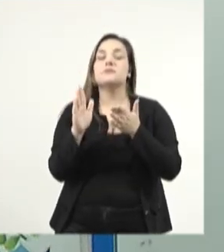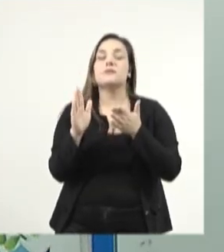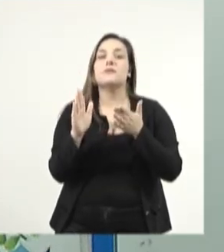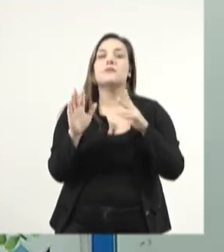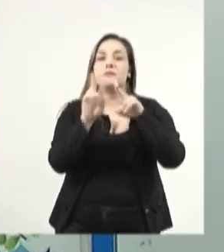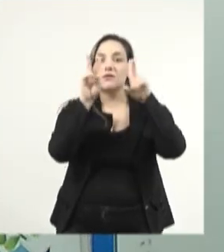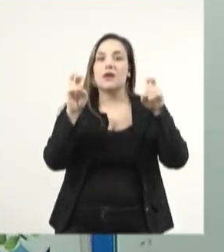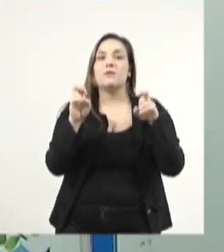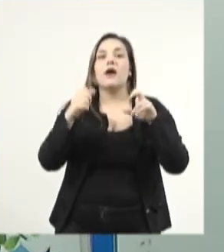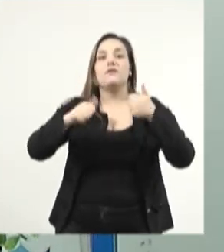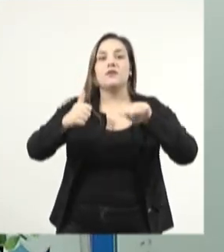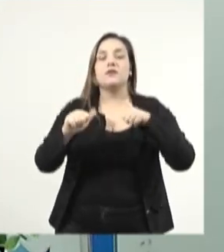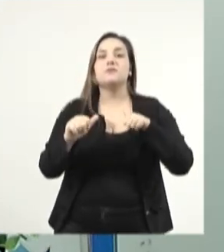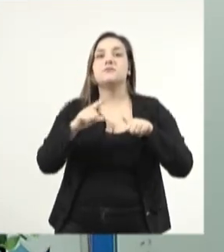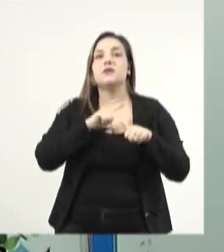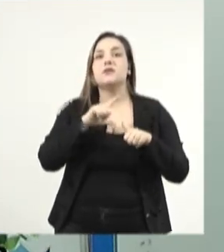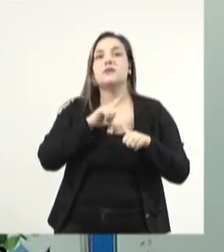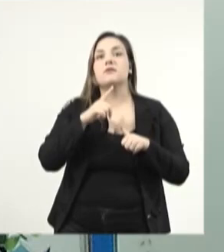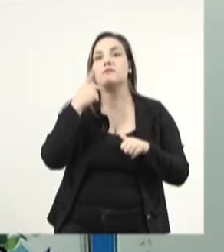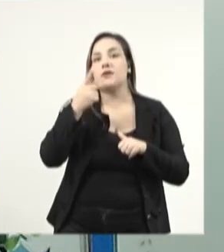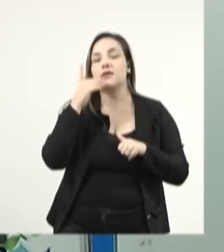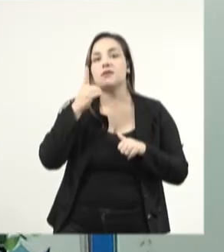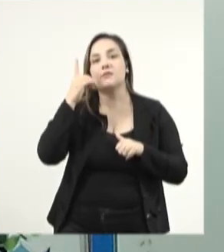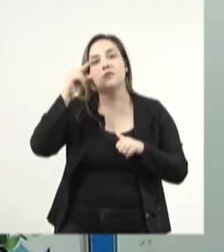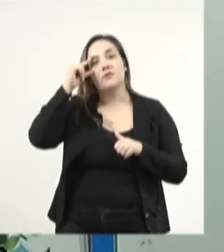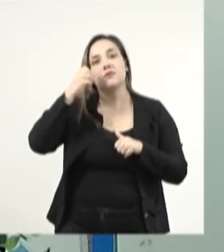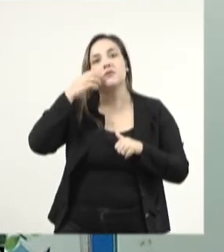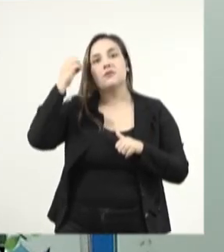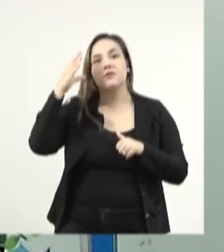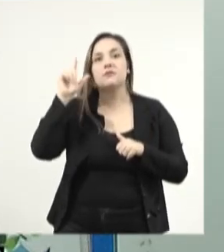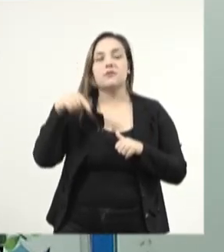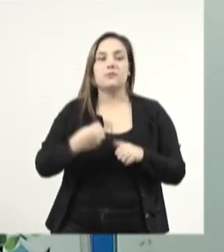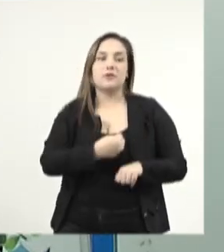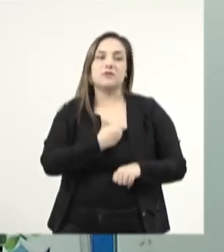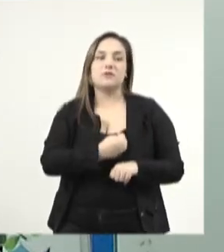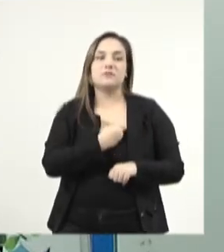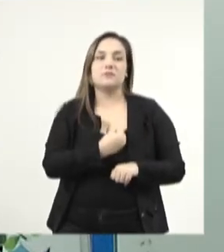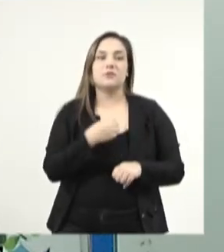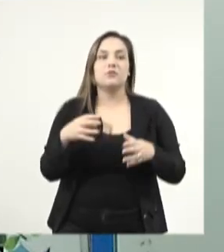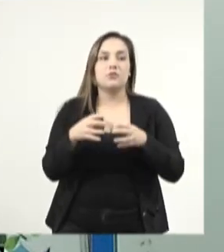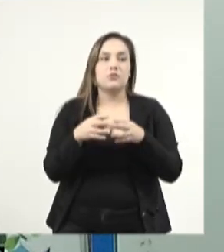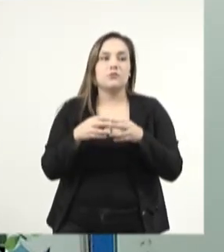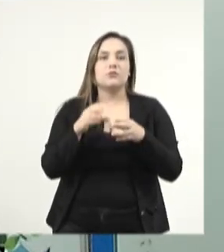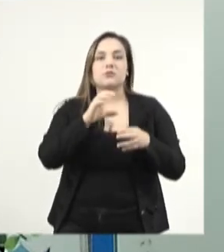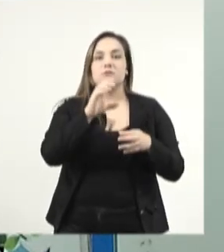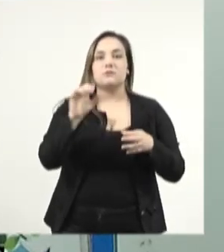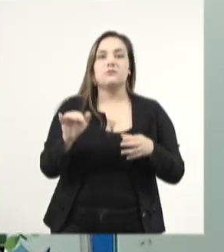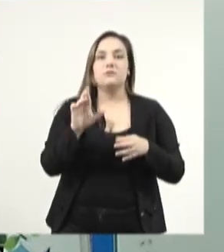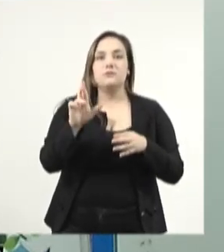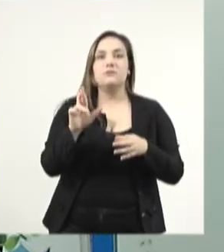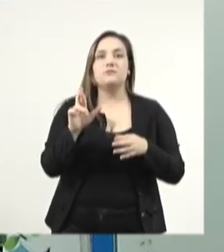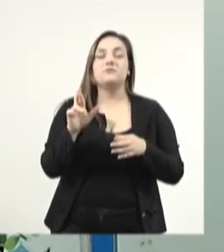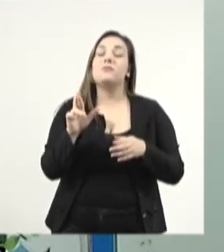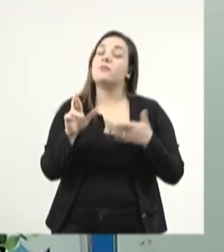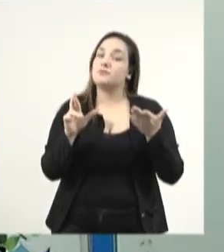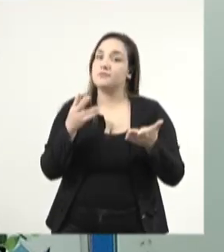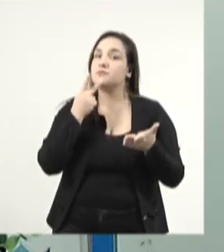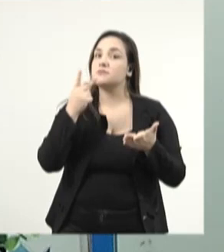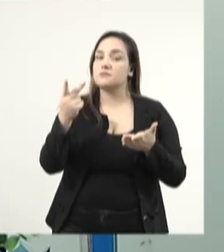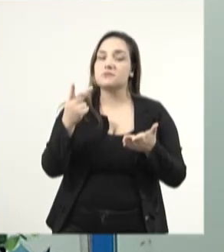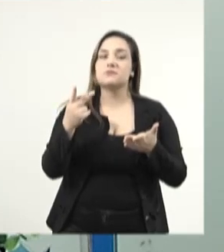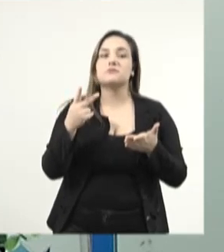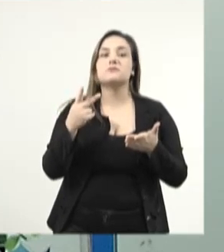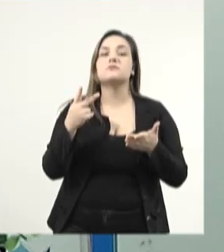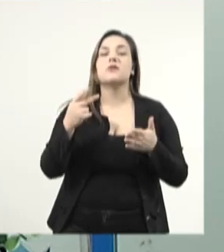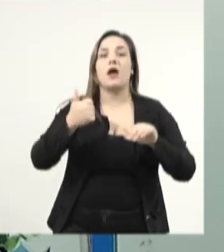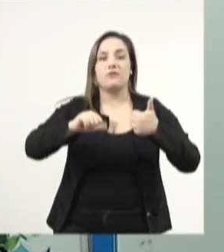gente começa com uma fala do deputado Pedro Cianeto, que é membro da Comissão de Constituição, Justiça e Redação, e ele relatou um projeto